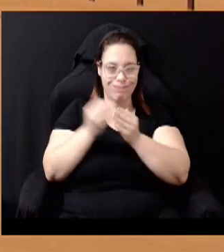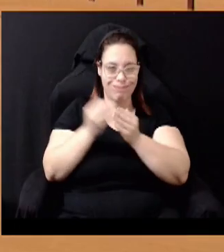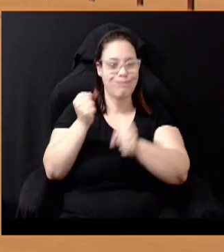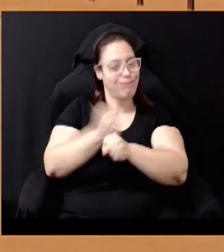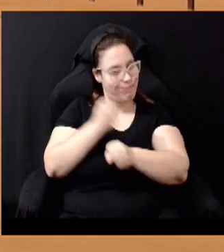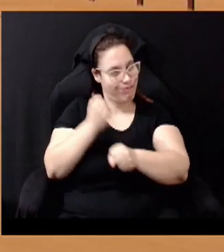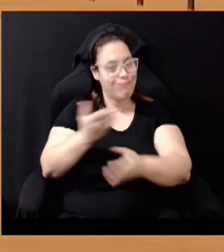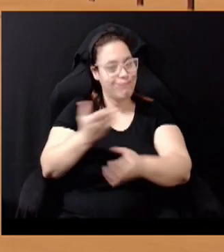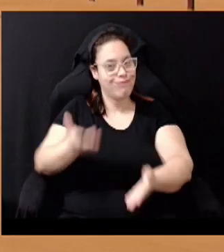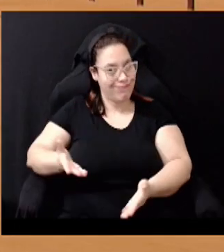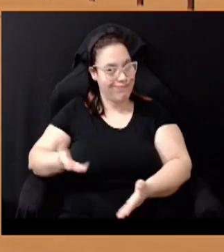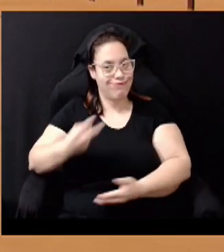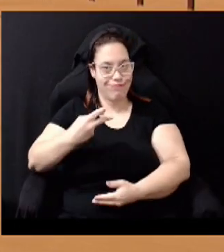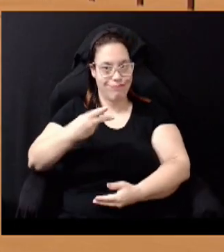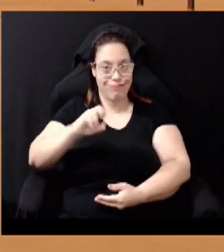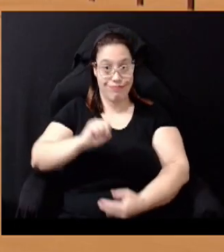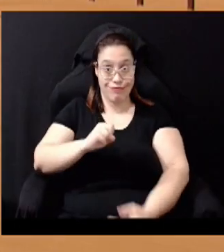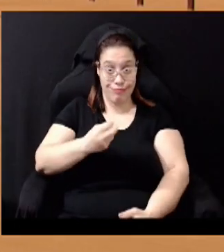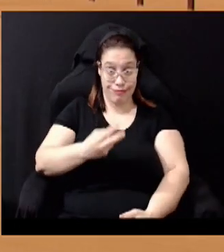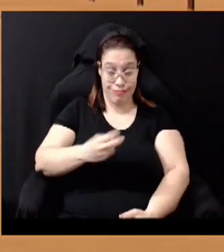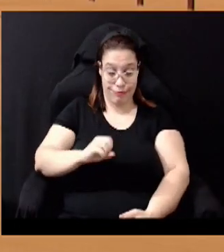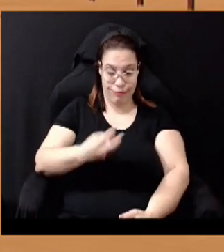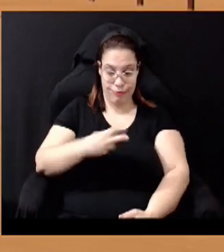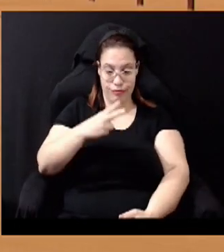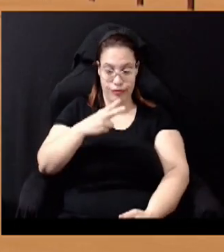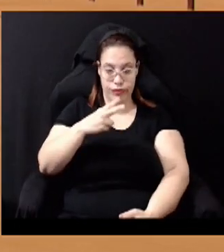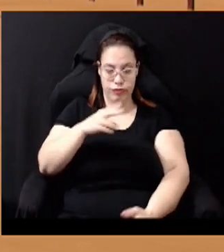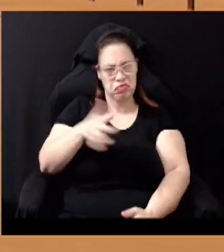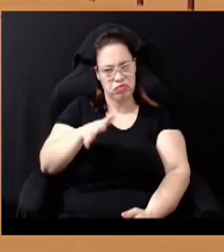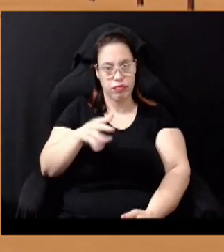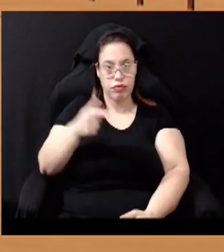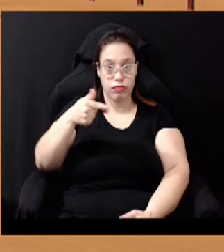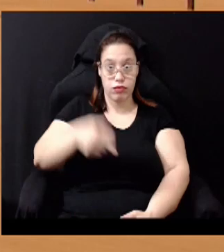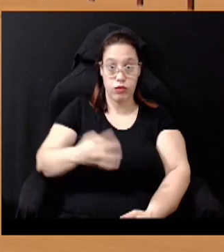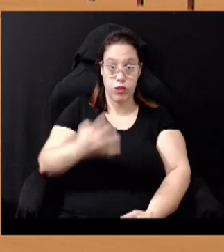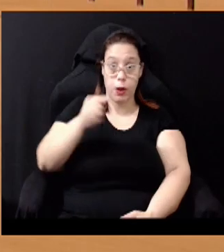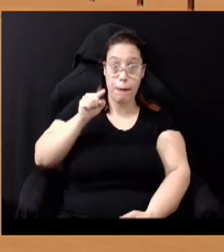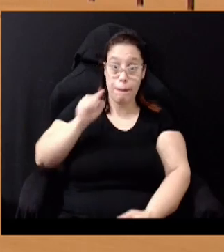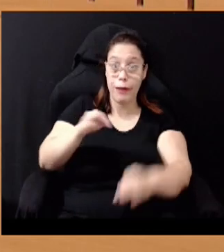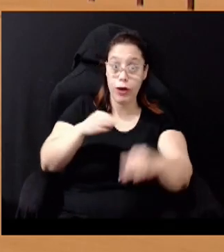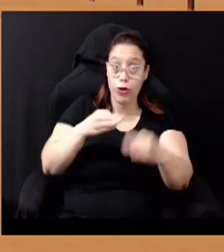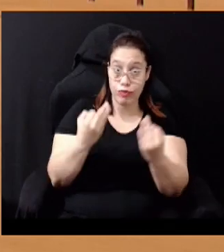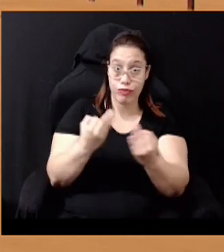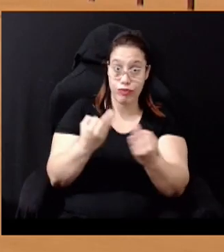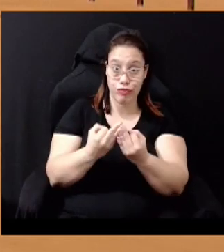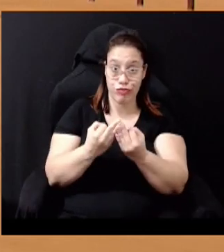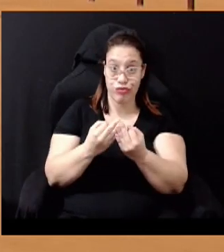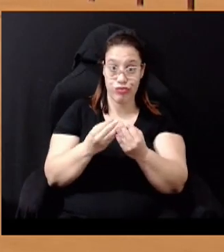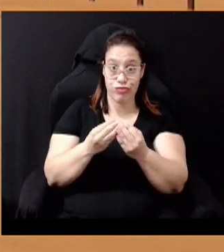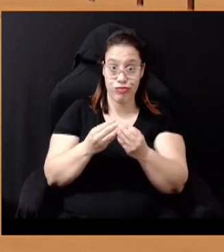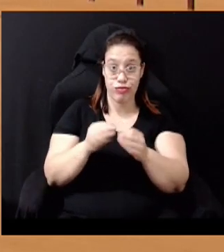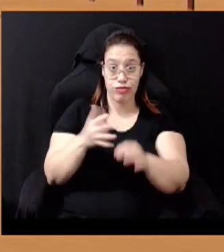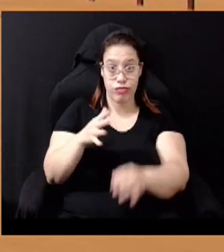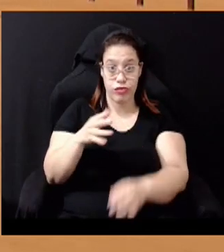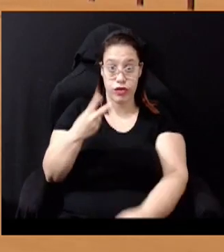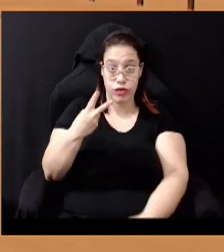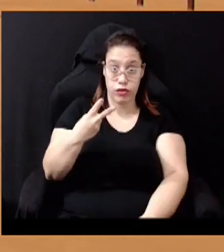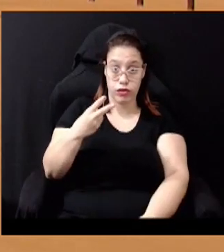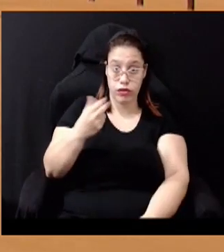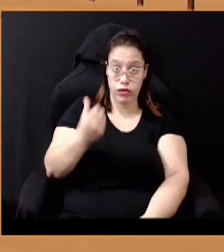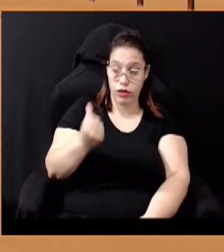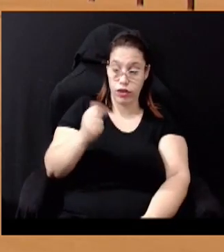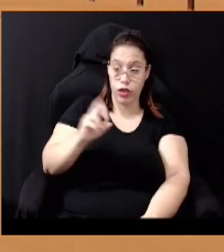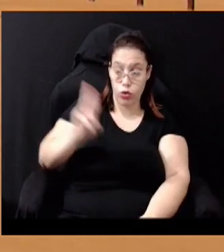Em 2022, eram cerca de 74 mil famílias vivendo com até R$ 218